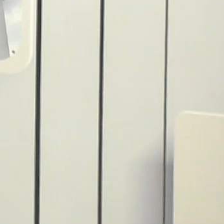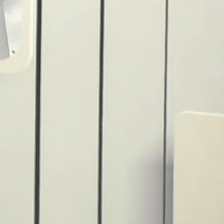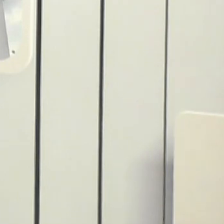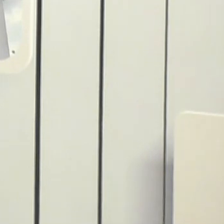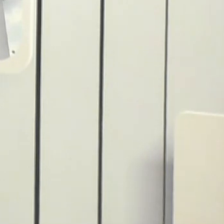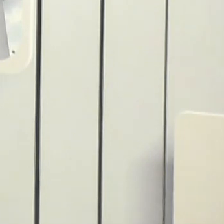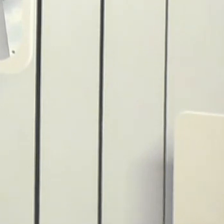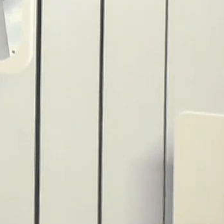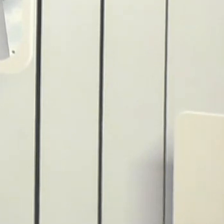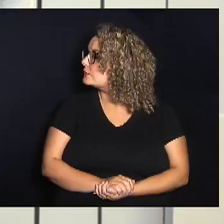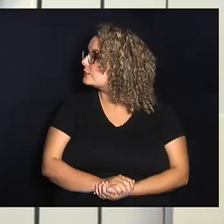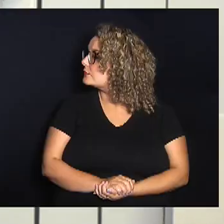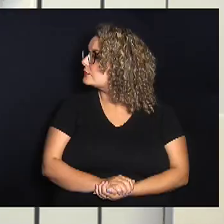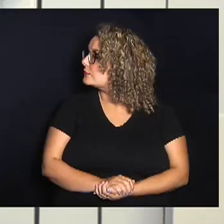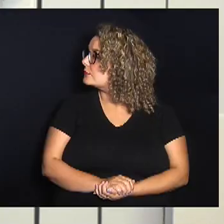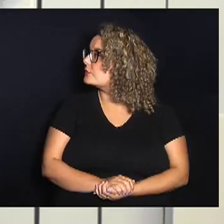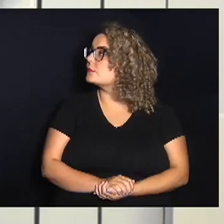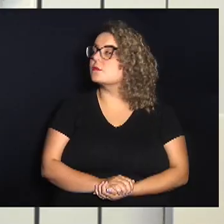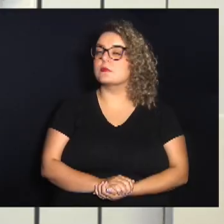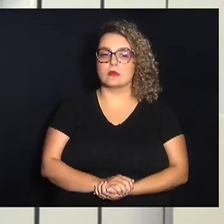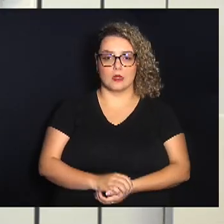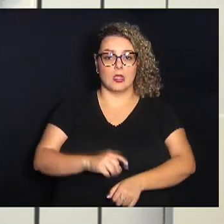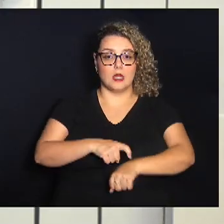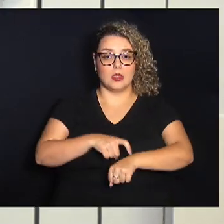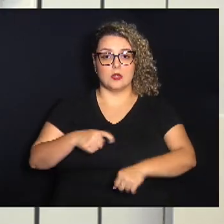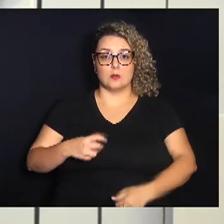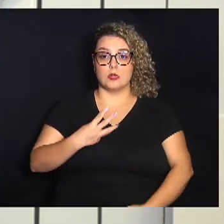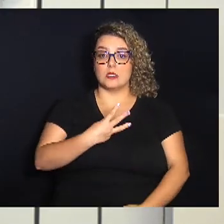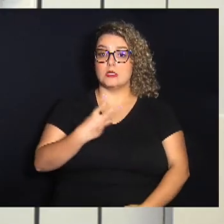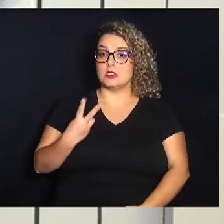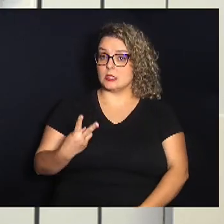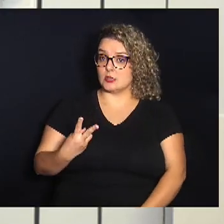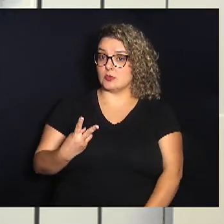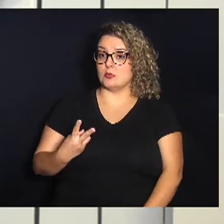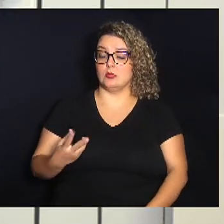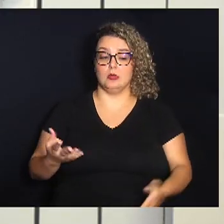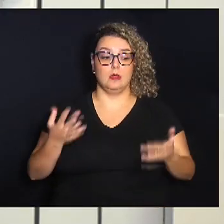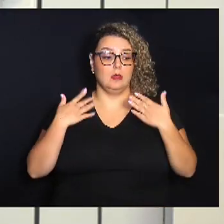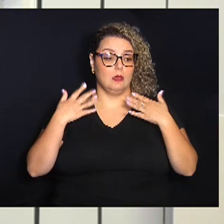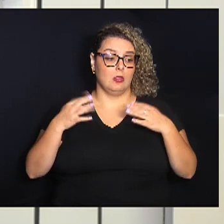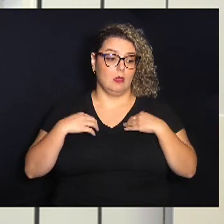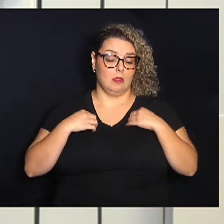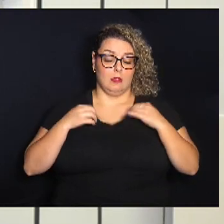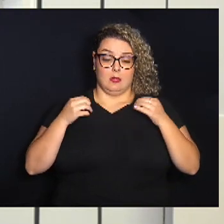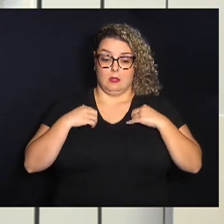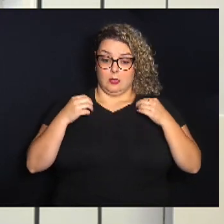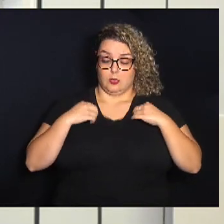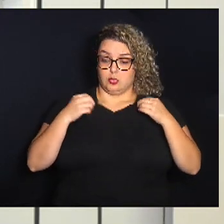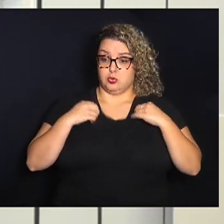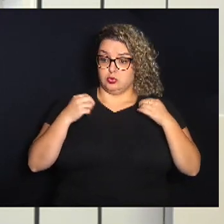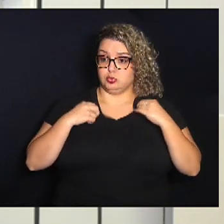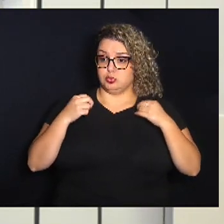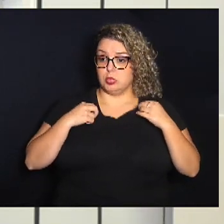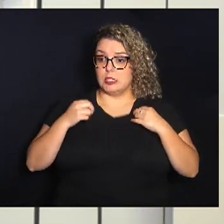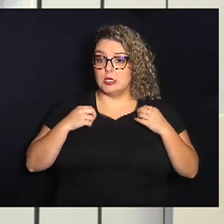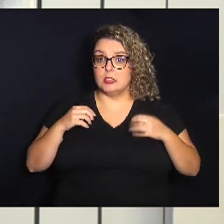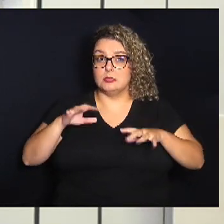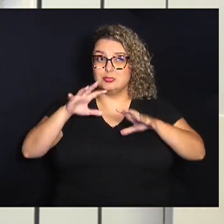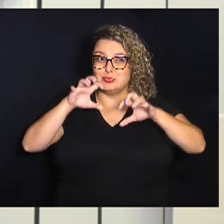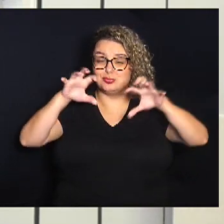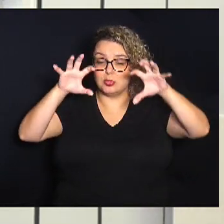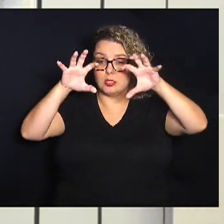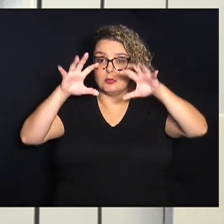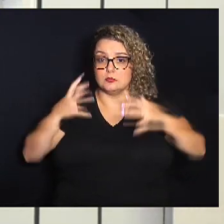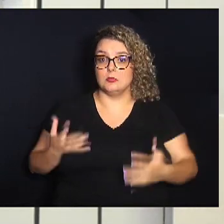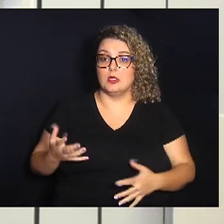Neste momento, 32 graus aqui em Campinas, faz muito calor, tempo abafado, mas a nebulosidade